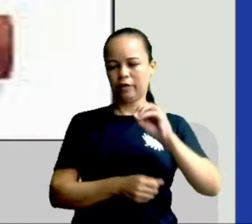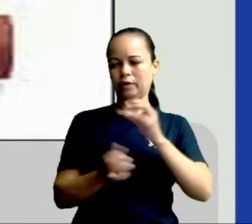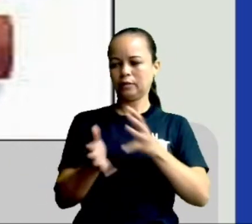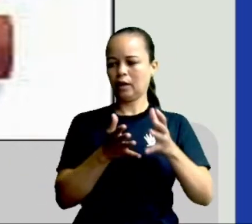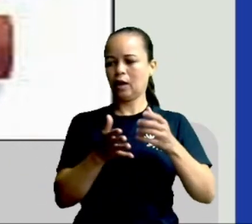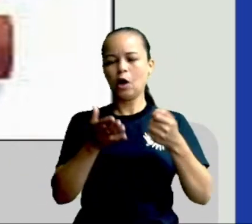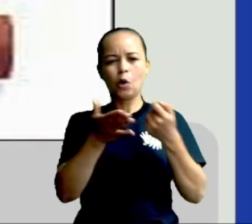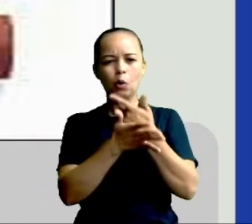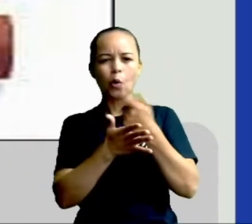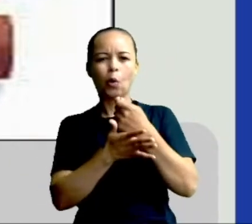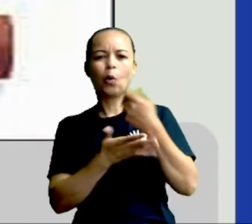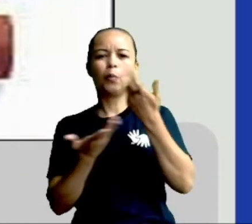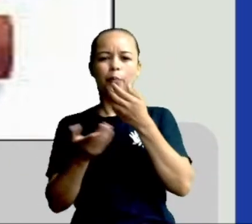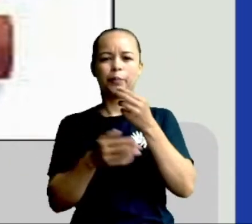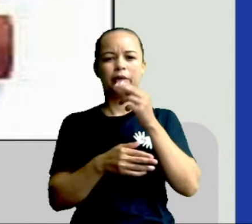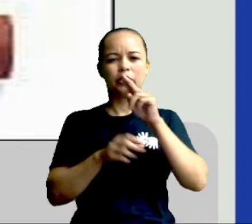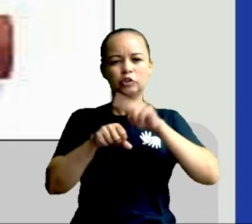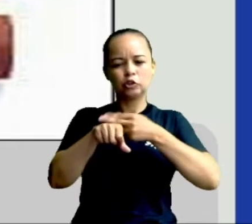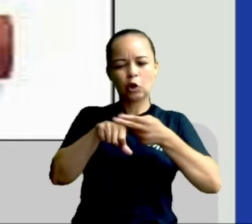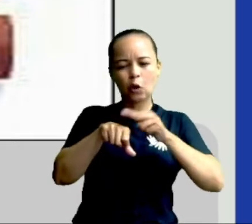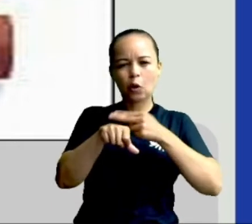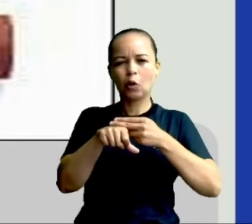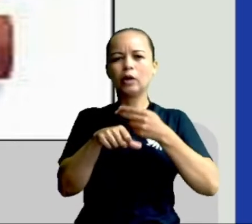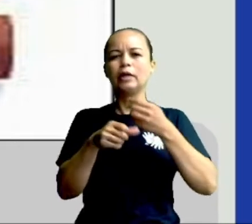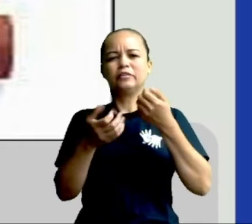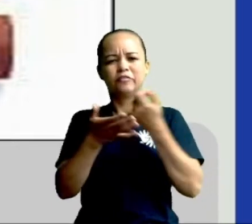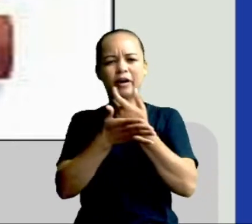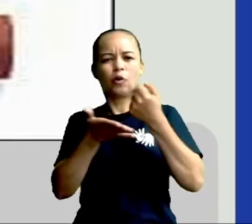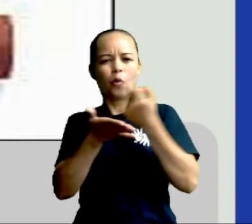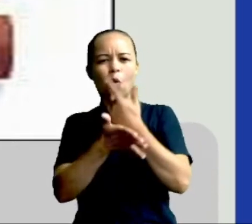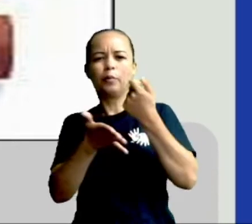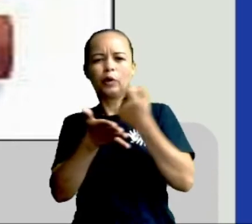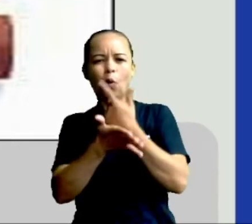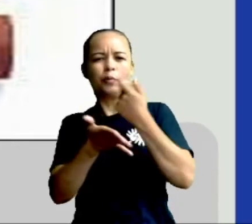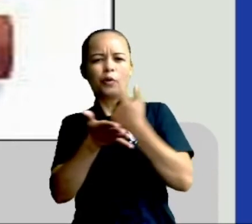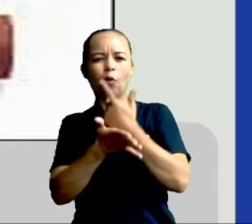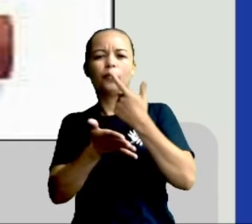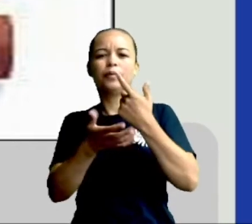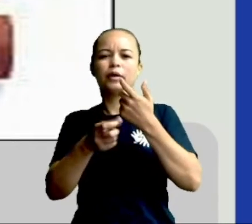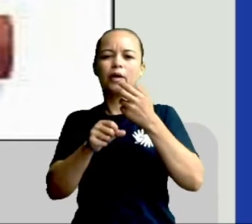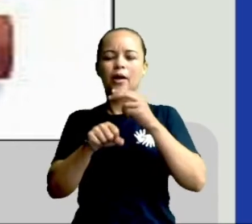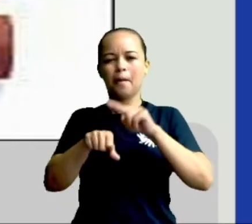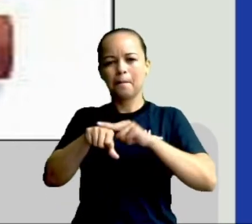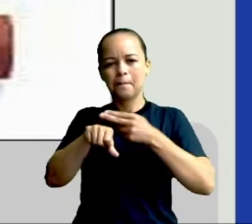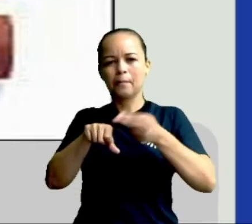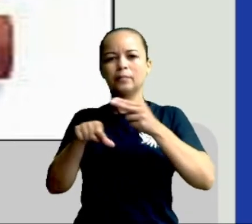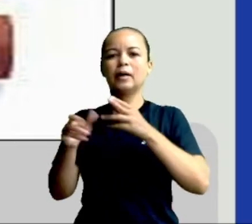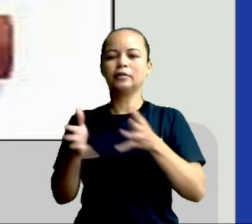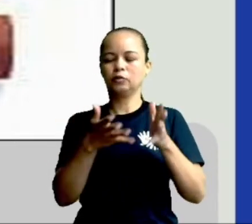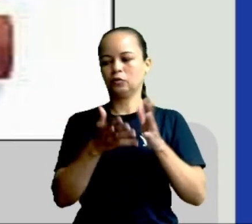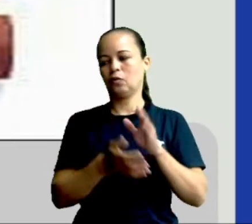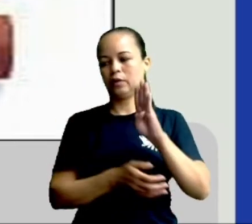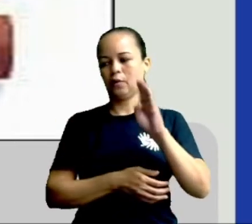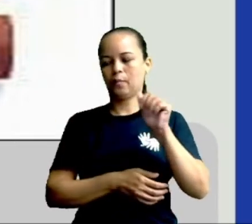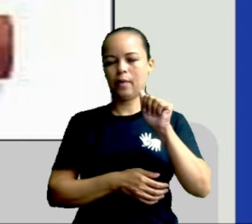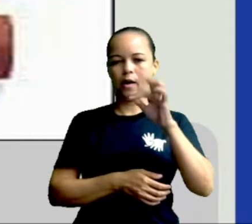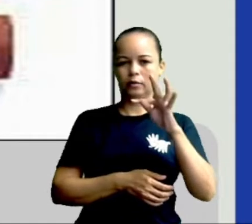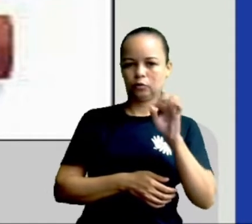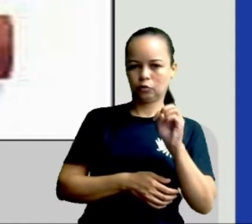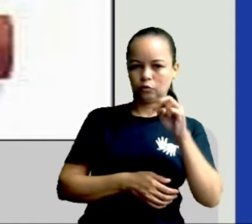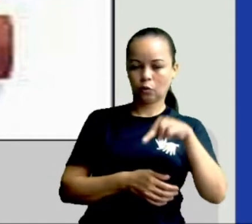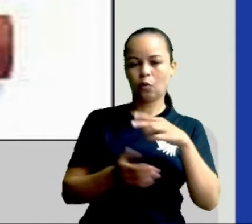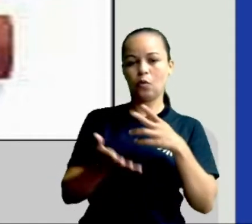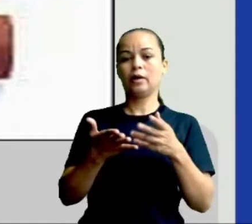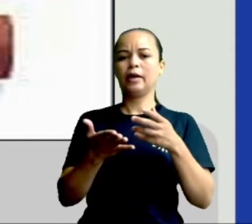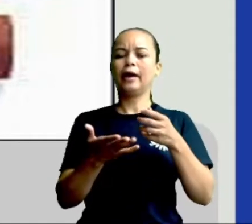Compre batom. Compre batom, compre batom. O objetivo desse anúncio é convencer as pessoas a comprarem